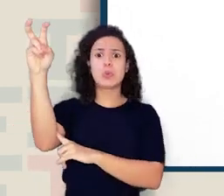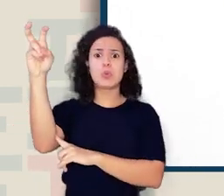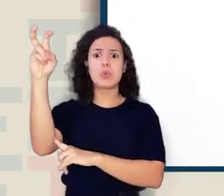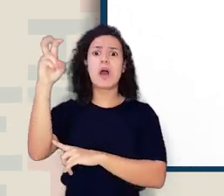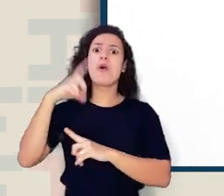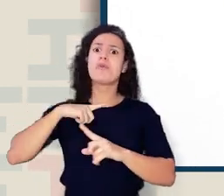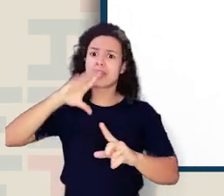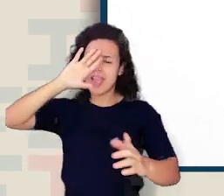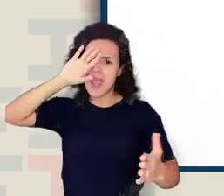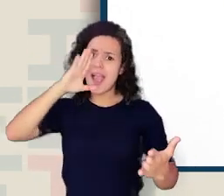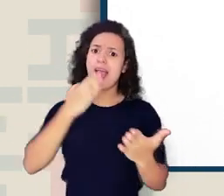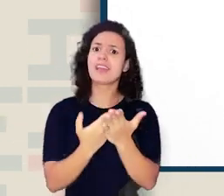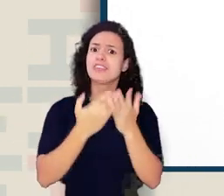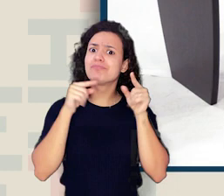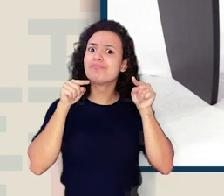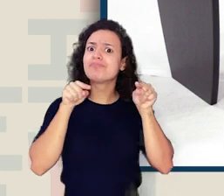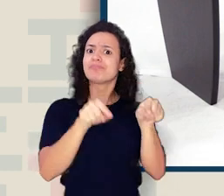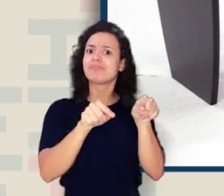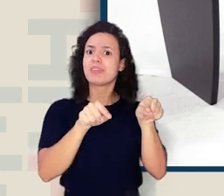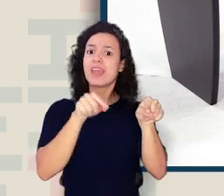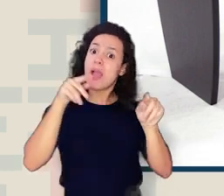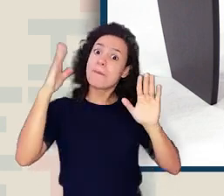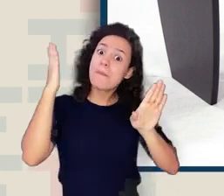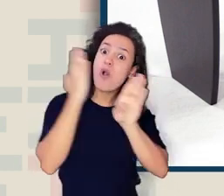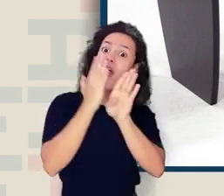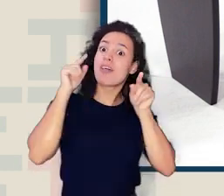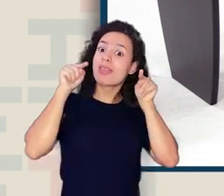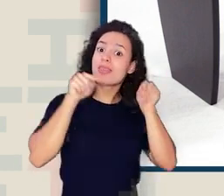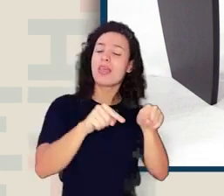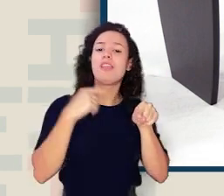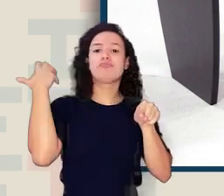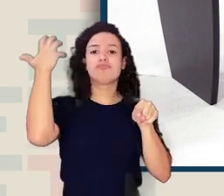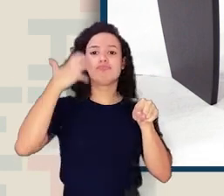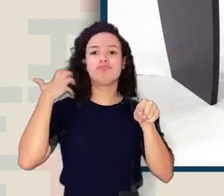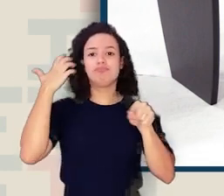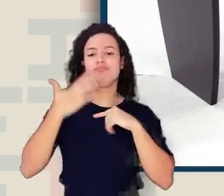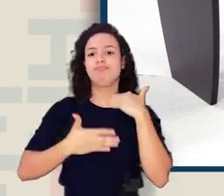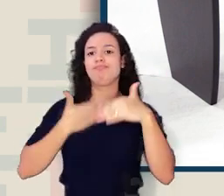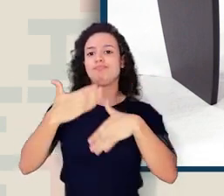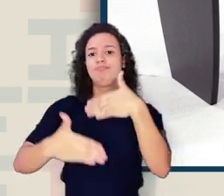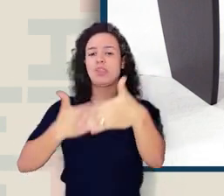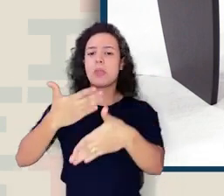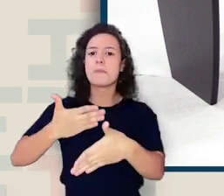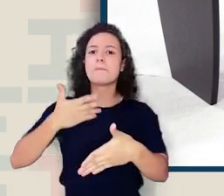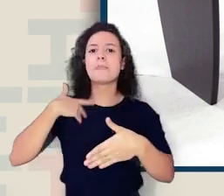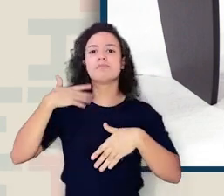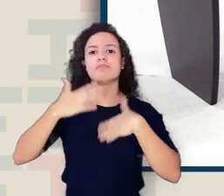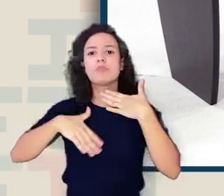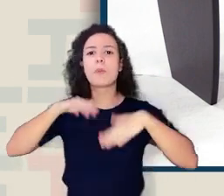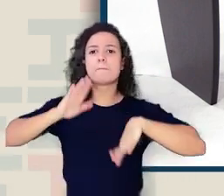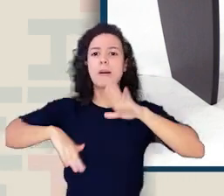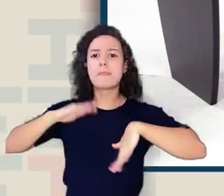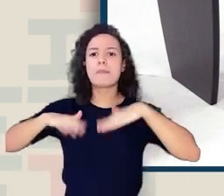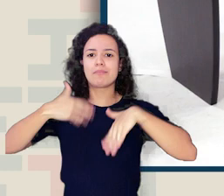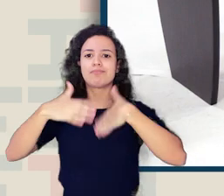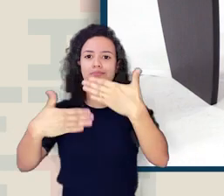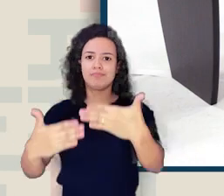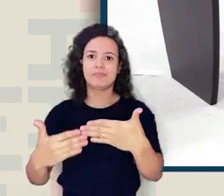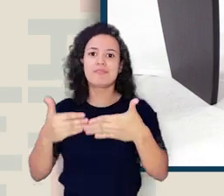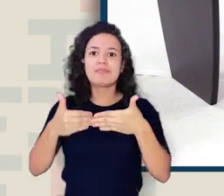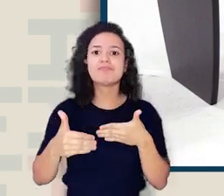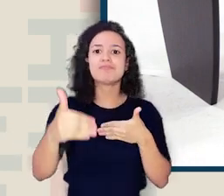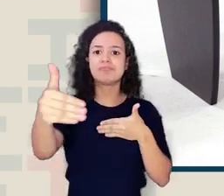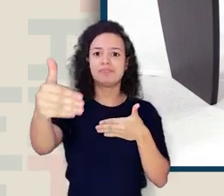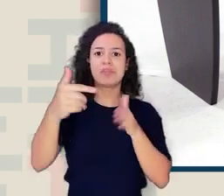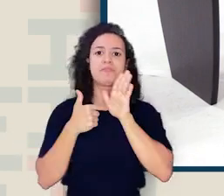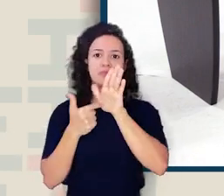nos fala desse sincretismo e é a partir dele que vai dar uma musicalidade para manter todo esse batuque que nós vamos